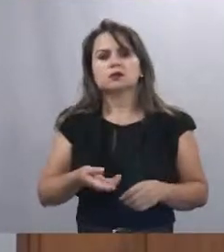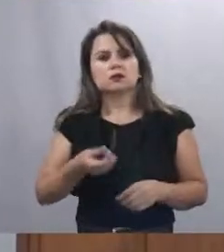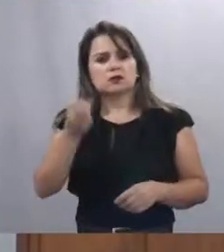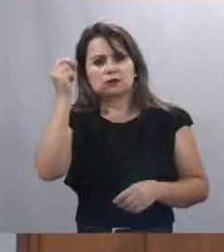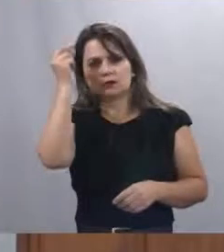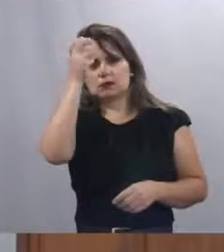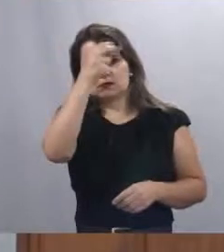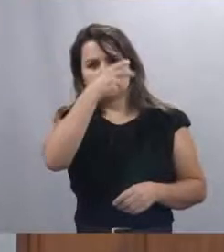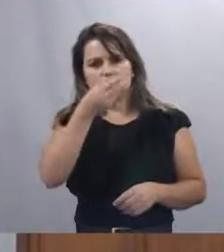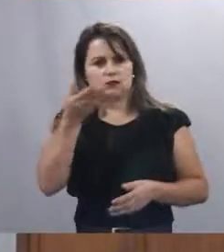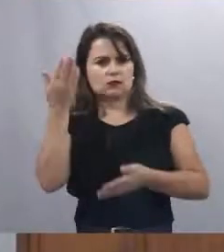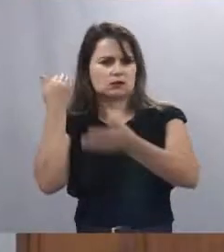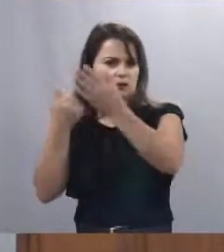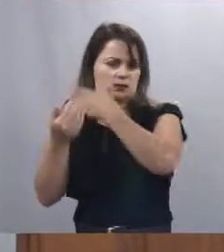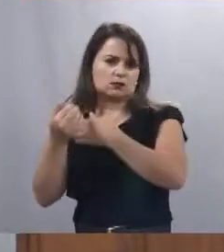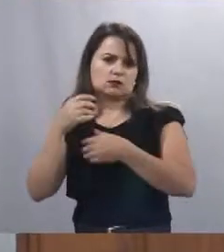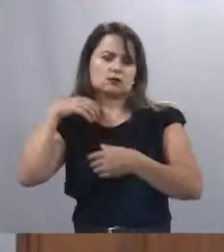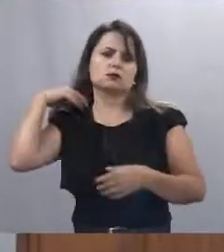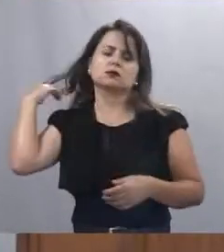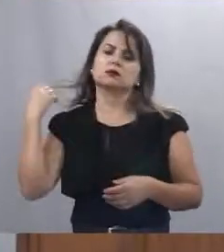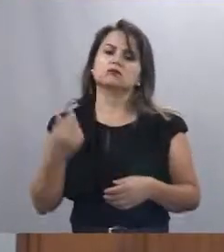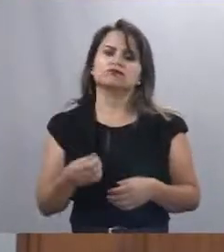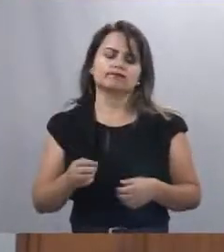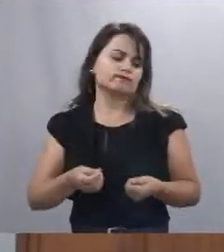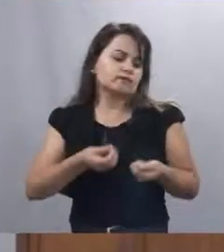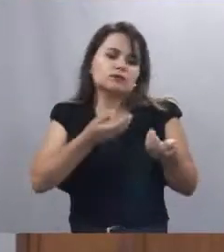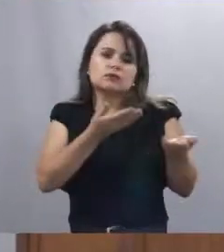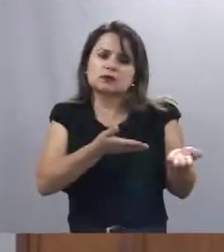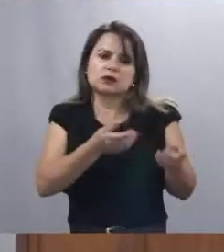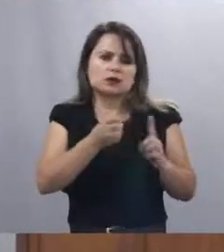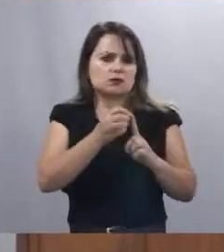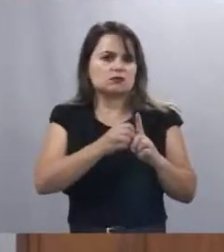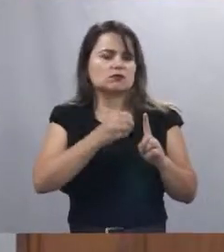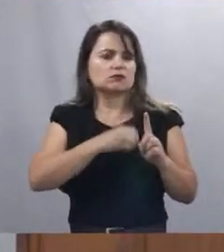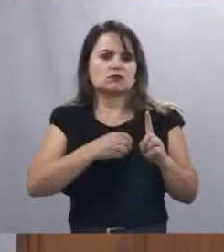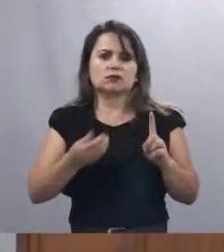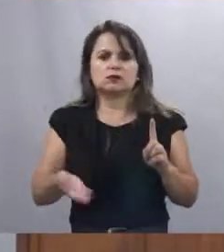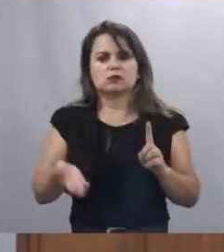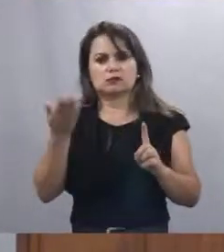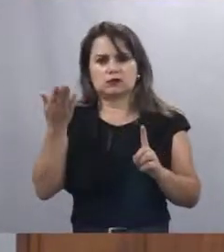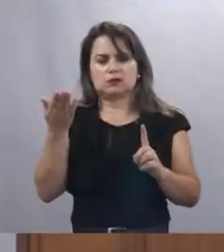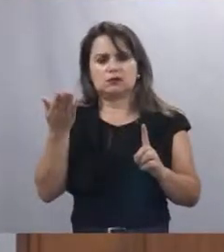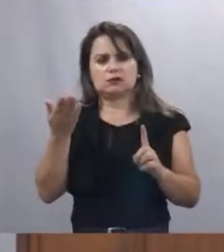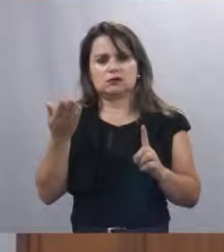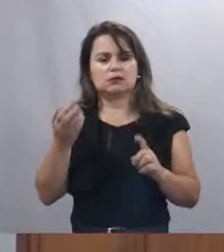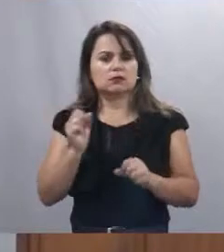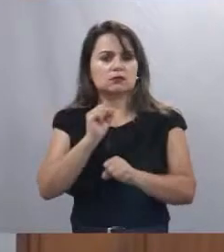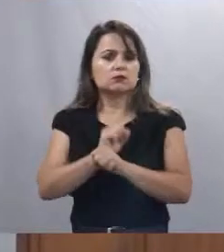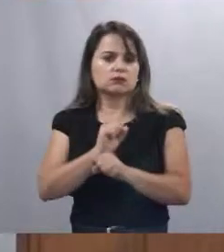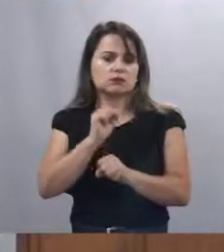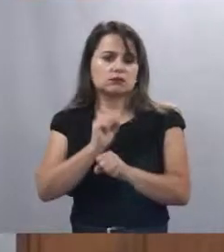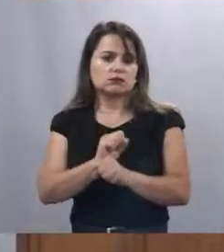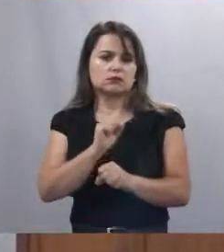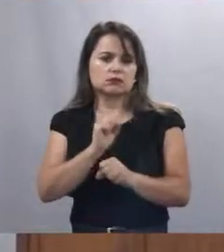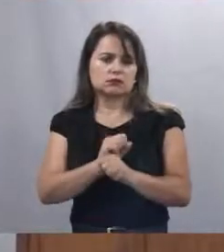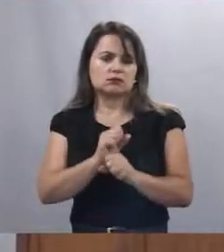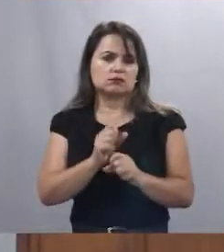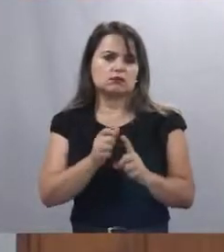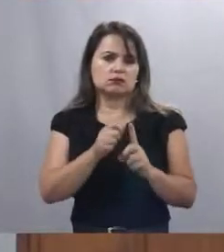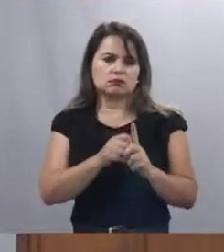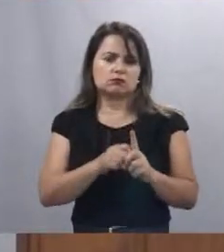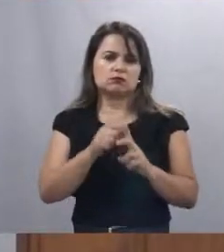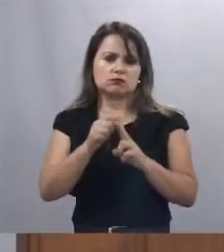aí, Cícero, esse valor, esse aumento que ficou ali, esse retroativo nosso, que ficou pendente durante esses meses, que as pessoas,